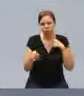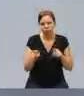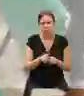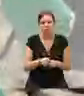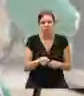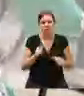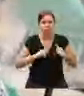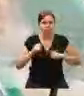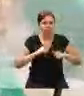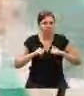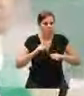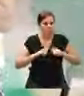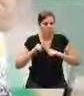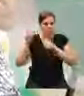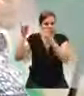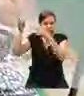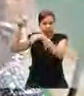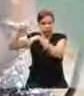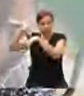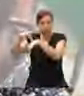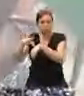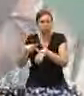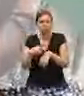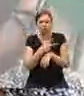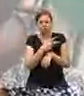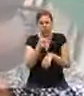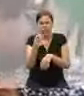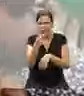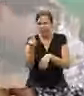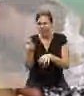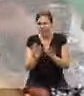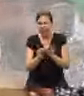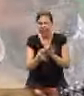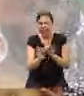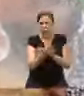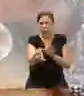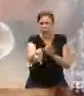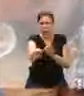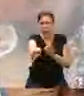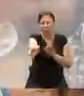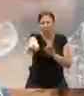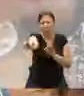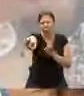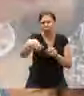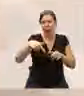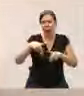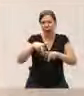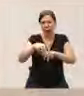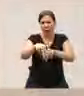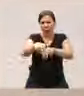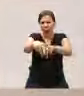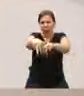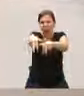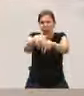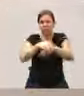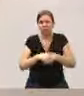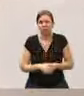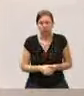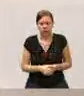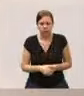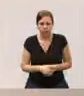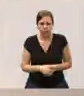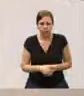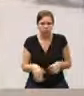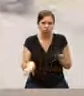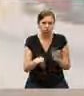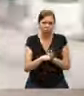no desespero de sair da Venezuela andavam 200, 250 quilômetros a pé, né, na divisa de Pacaraima até Boa Vista, e